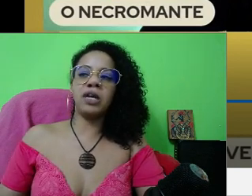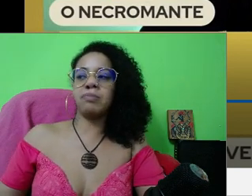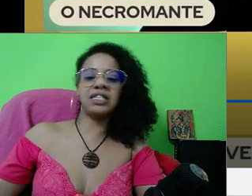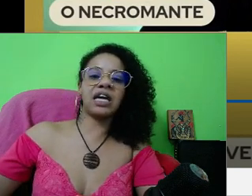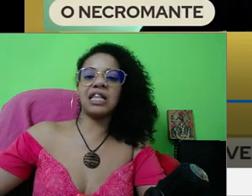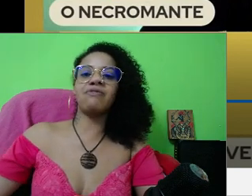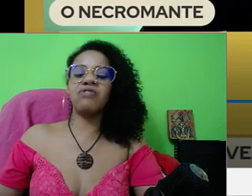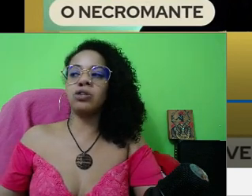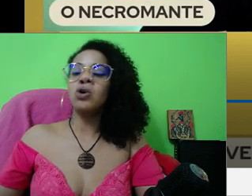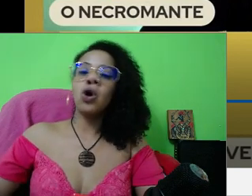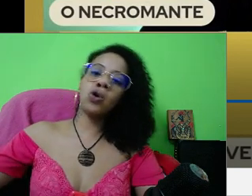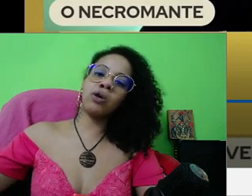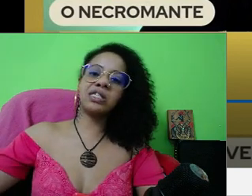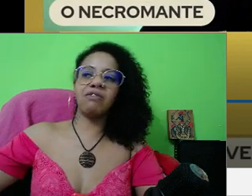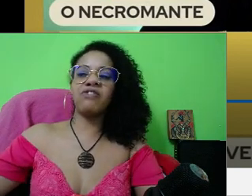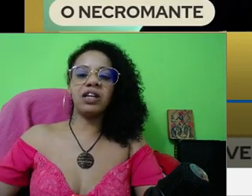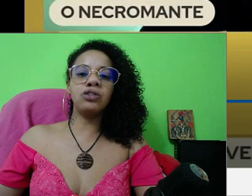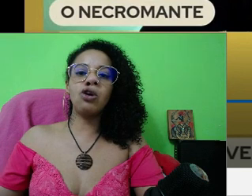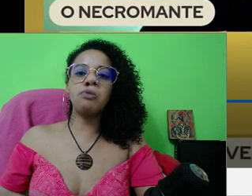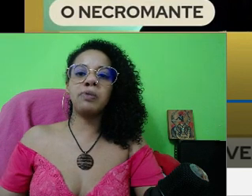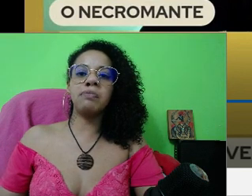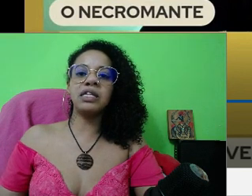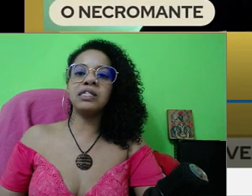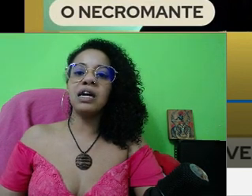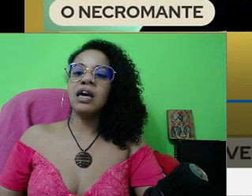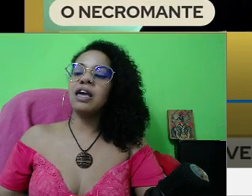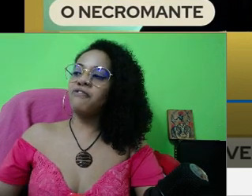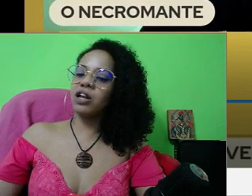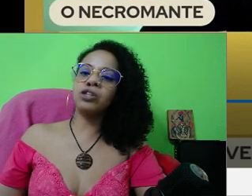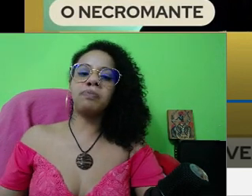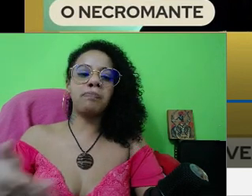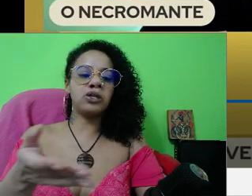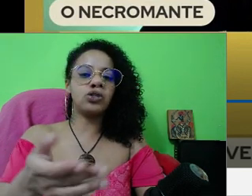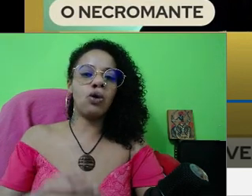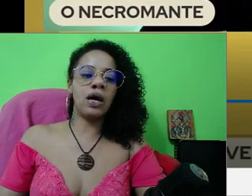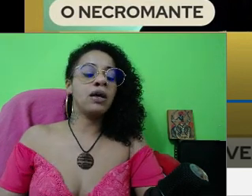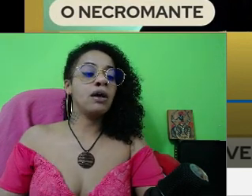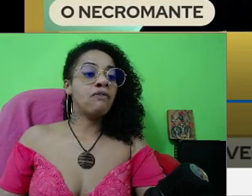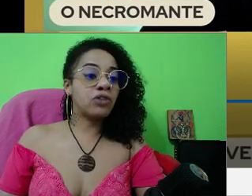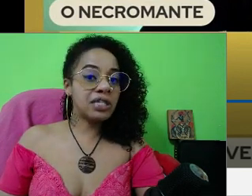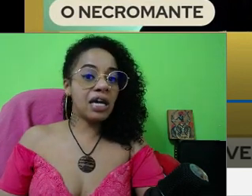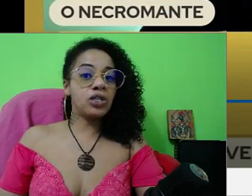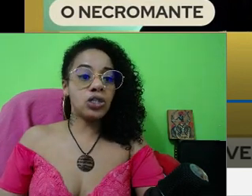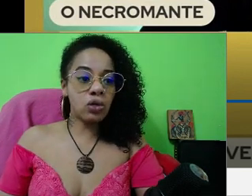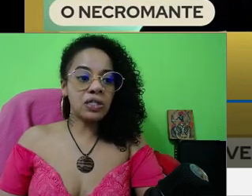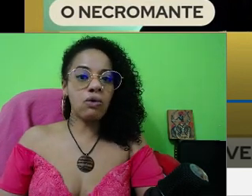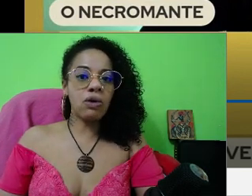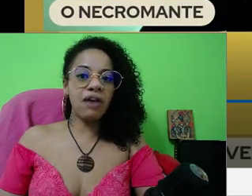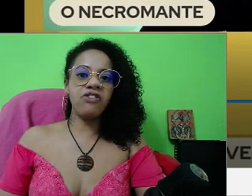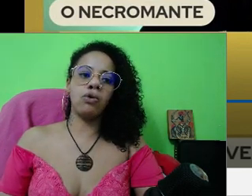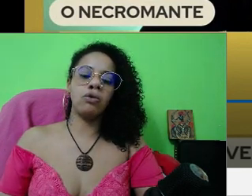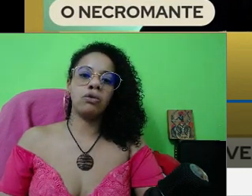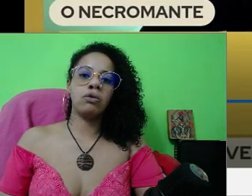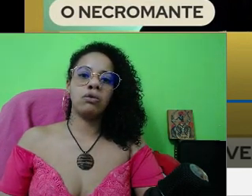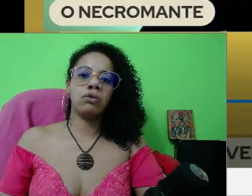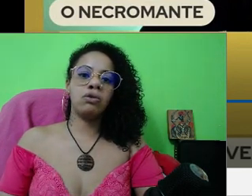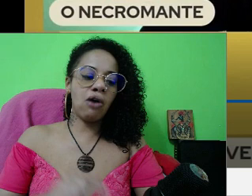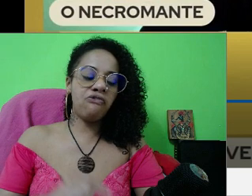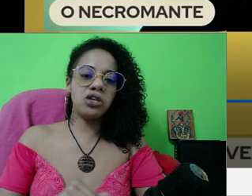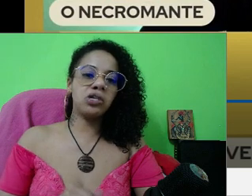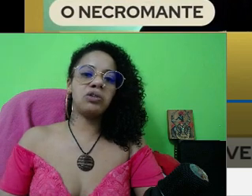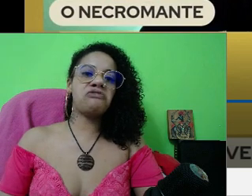faz é de homem mas ninguém tava vendo o que eu estava falando como premissa e falando para pessoa você distorcer o que ela falou